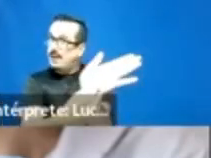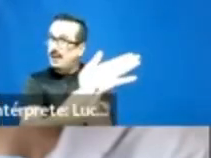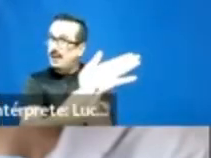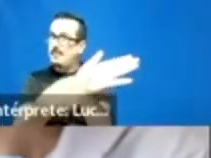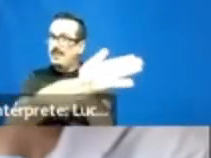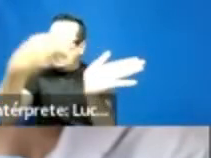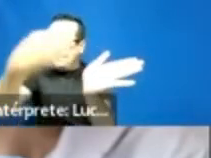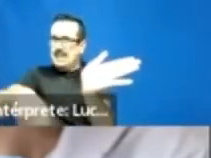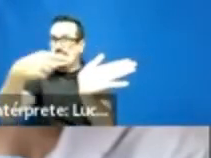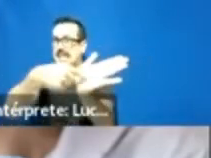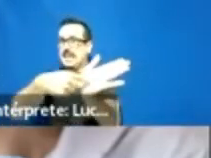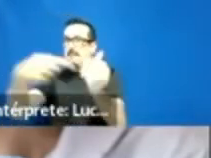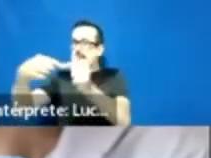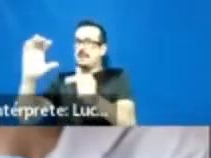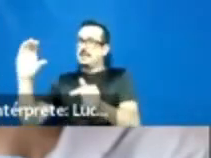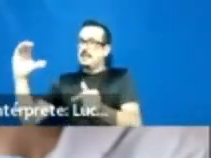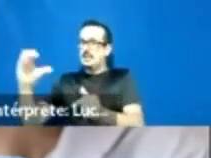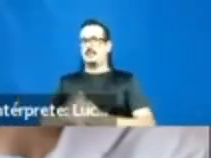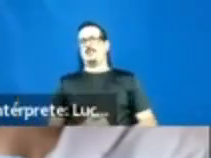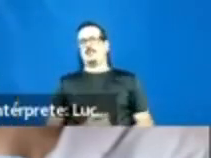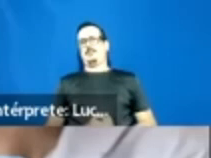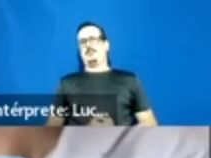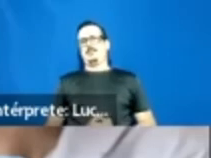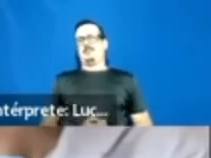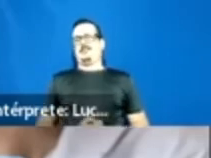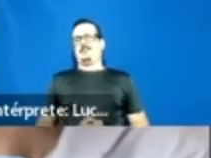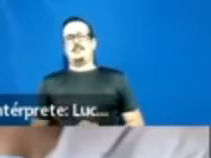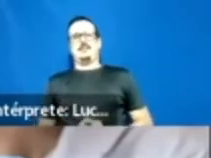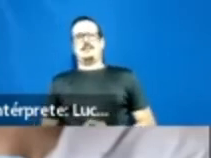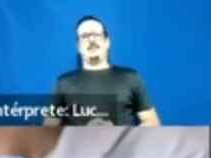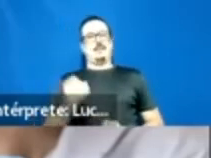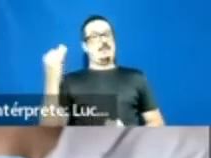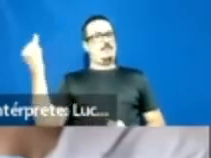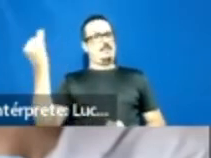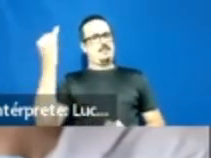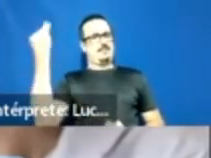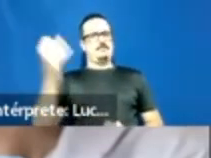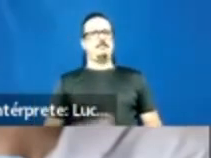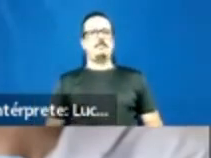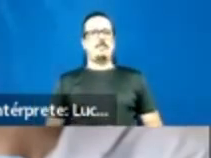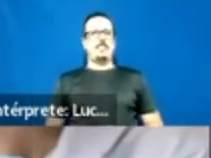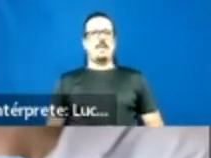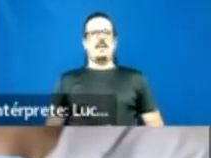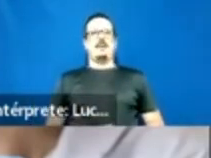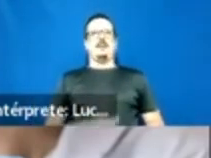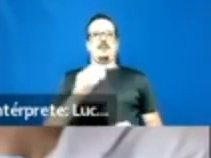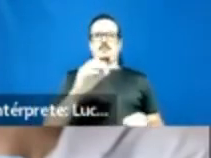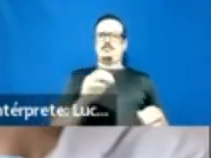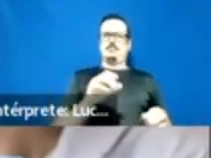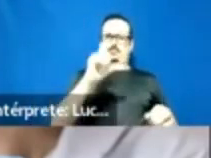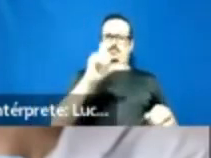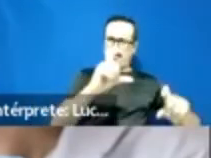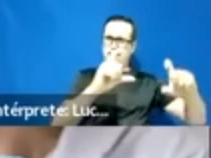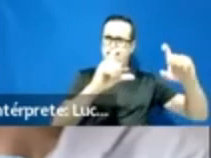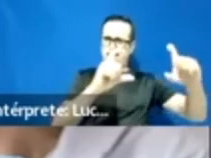Dentro dos Estados Unidos, em 3 ocasiões diferentes. Então, é um produto devidamente testado, que tem